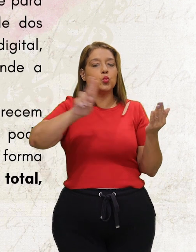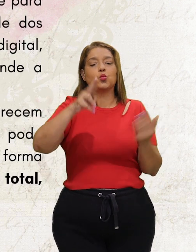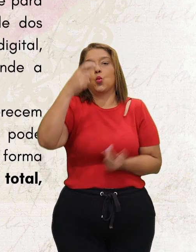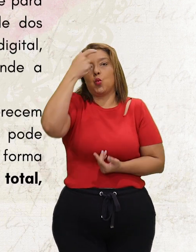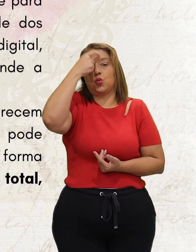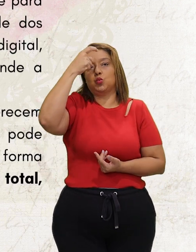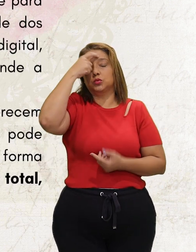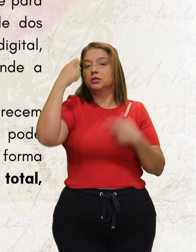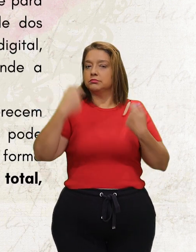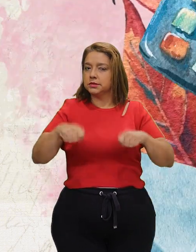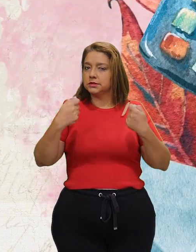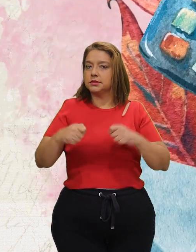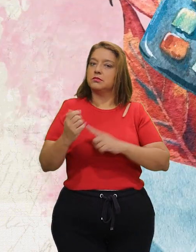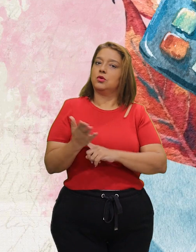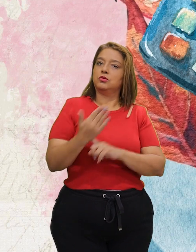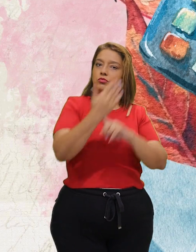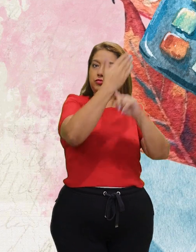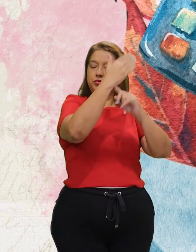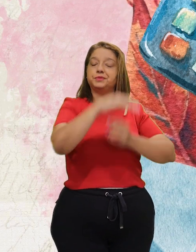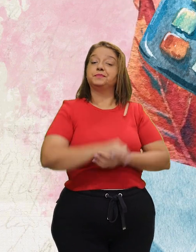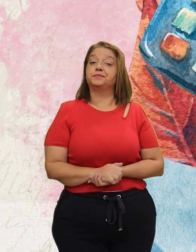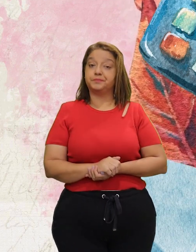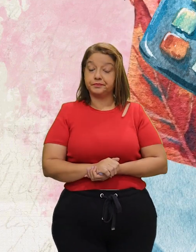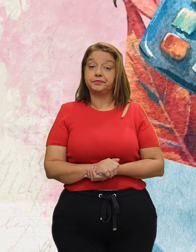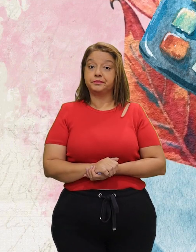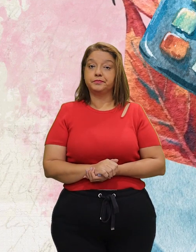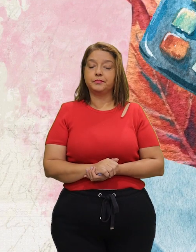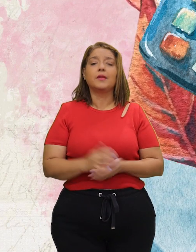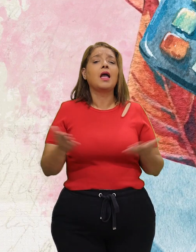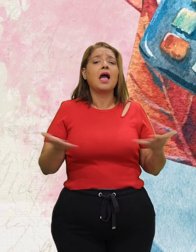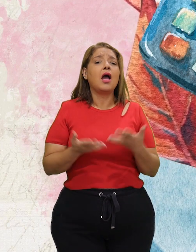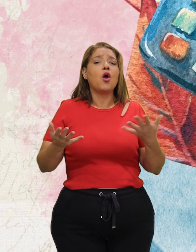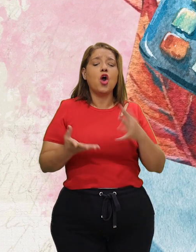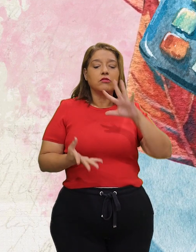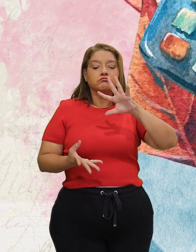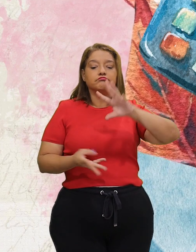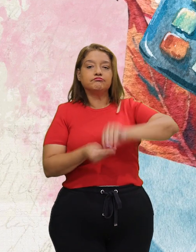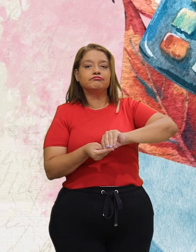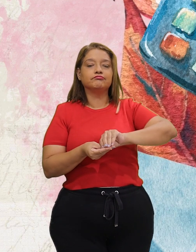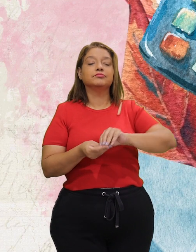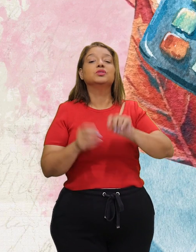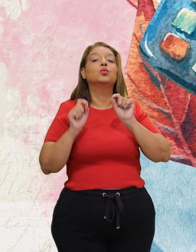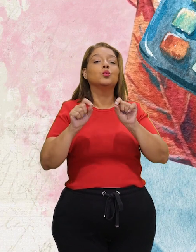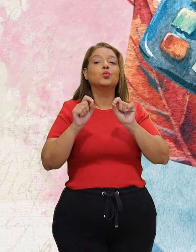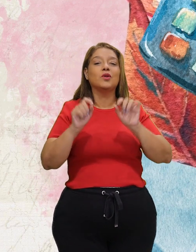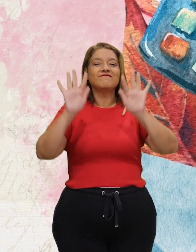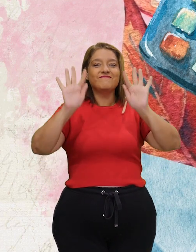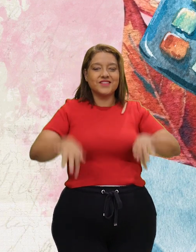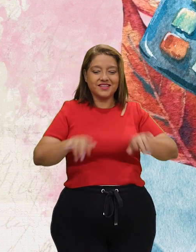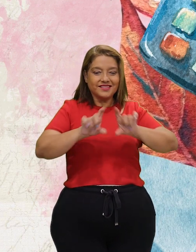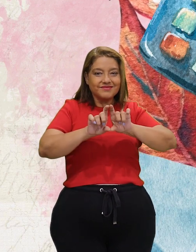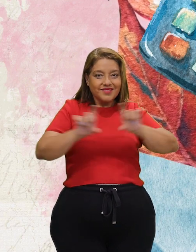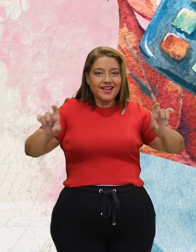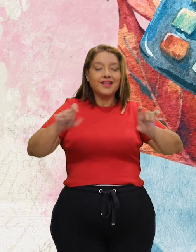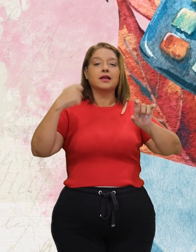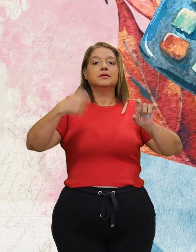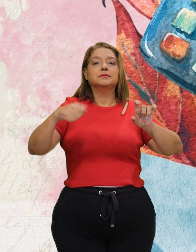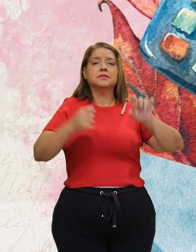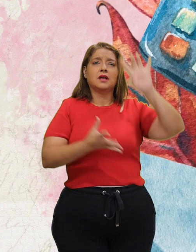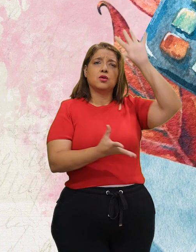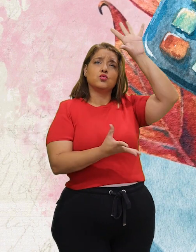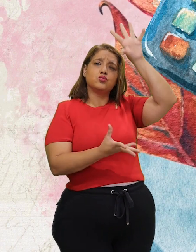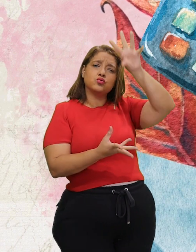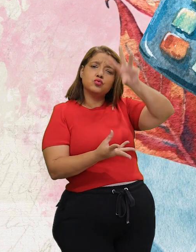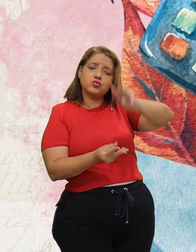tecnologia. Na conclusão, o parágrafo final do texto precisa resumir os